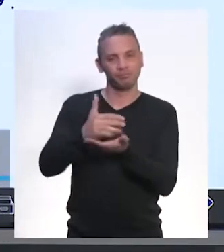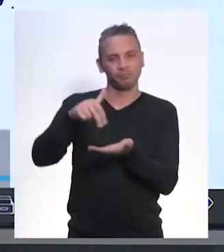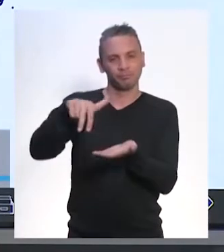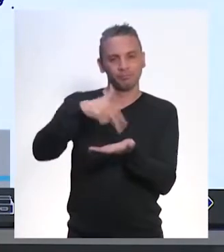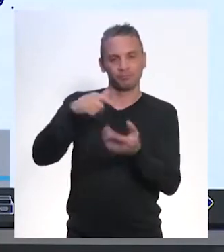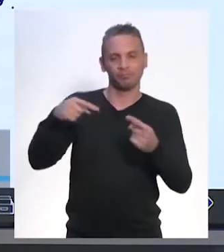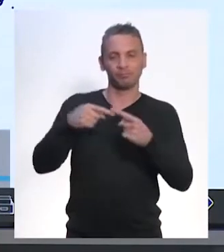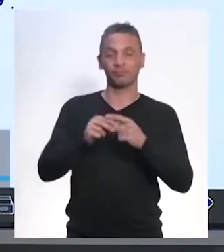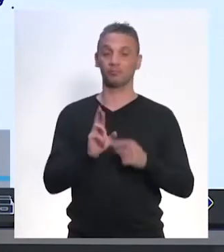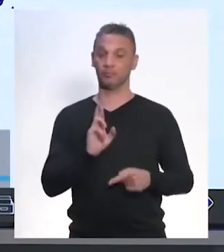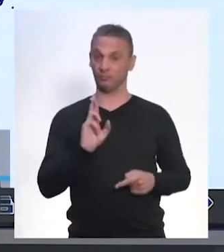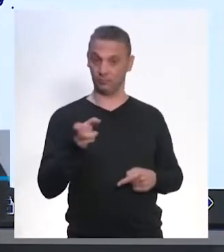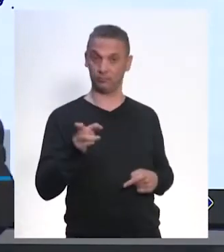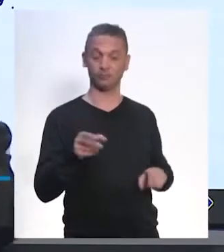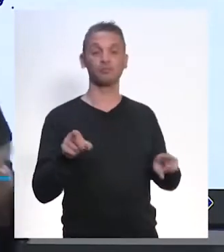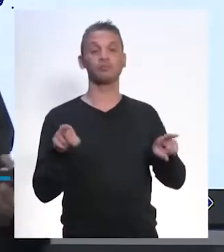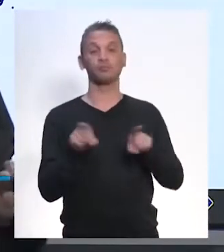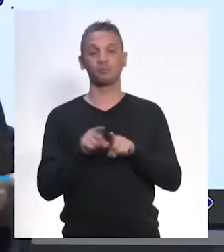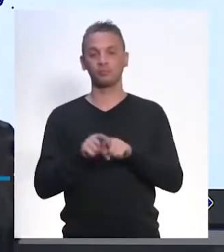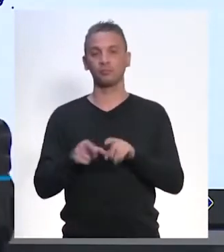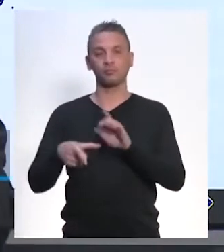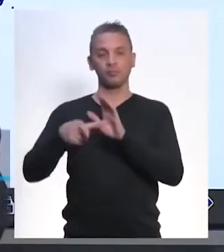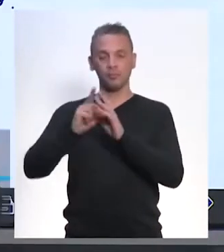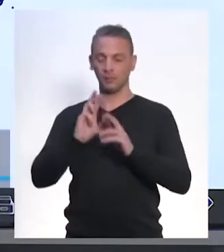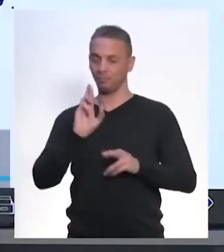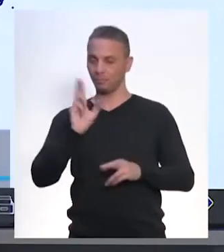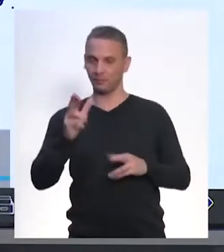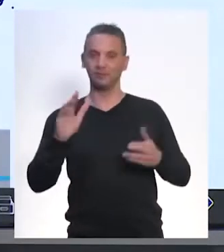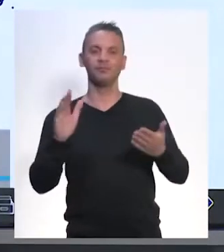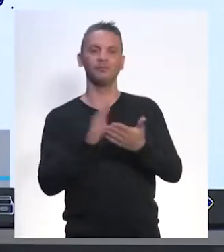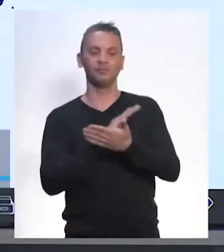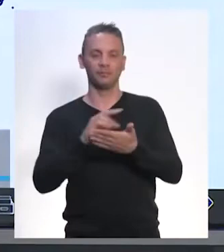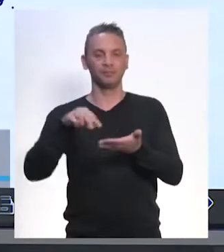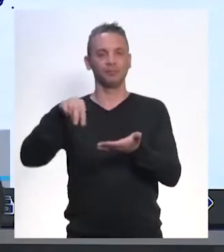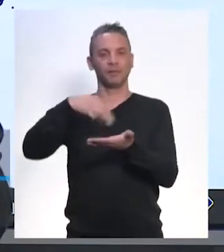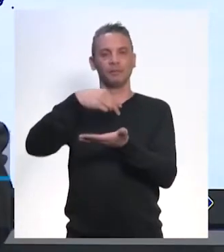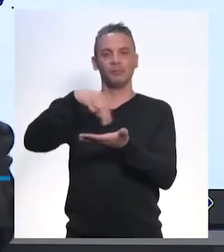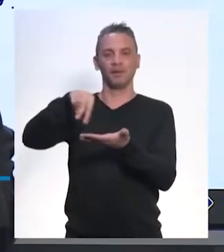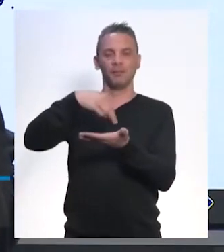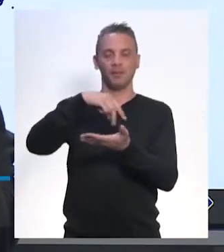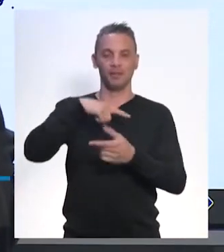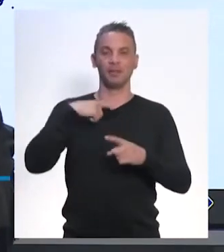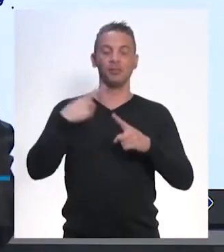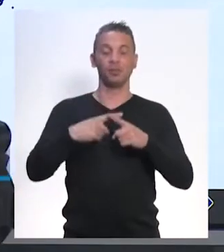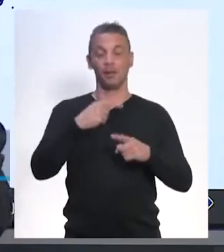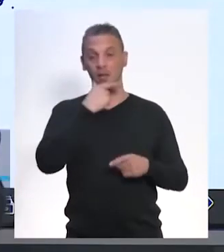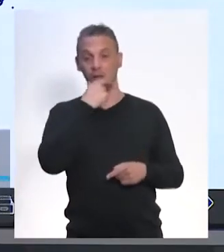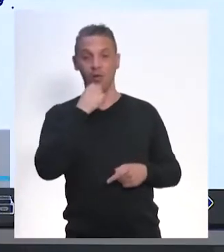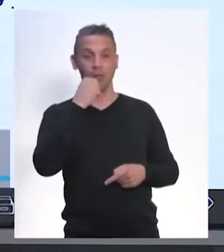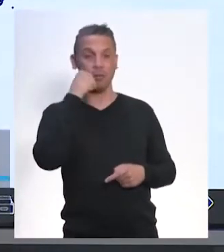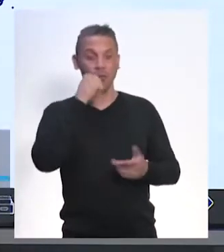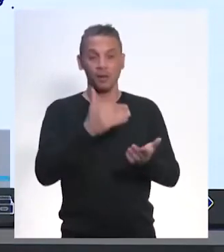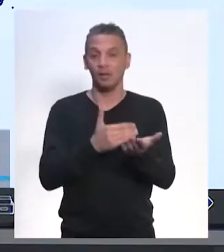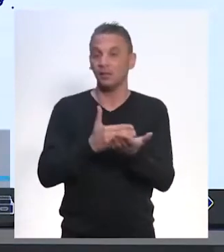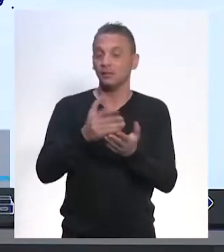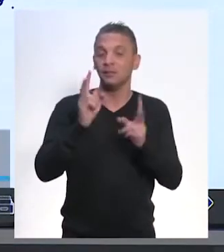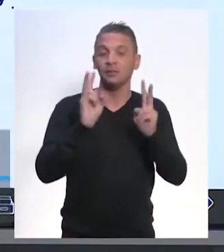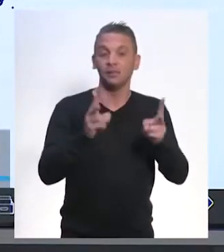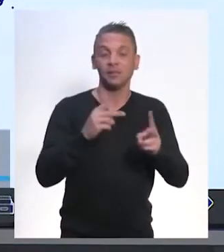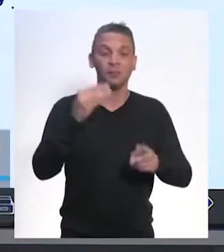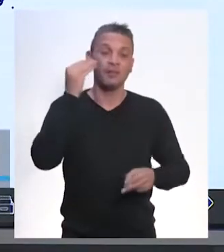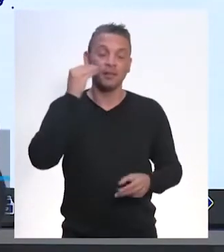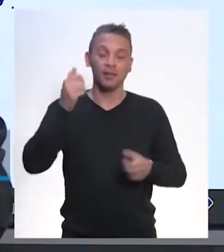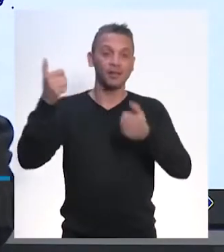caráter religioso, ou seja, ela é utilizada em cultos religiosos, justamente porque o ser humano ele sempre teve uma necessidade muito grande de